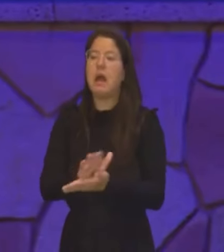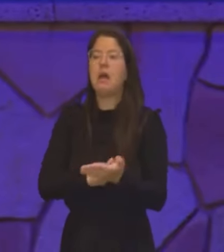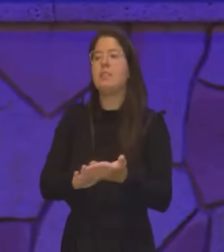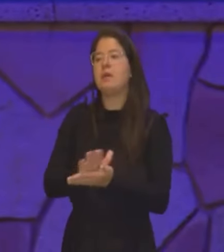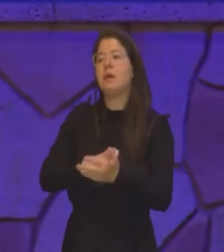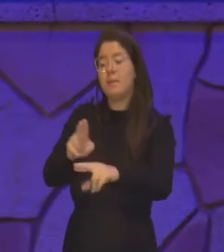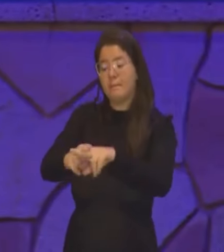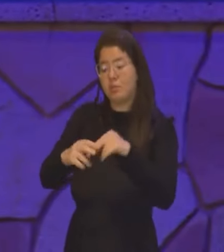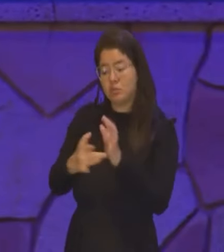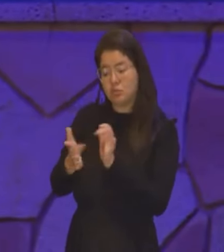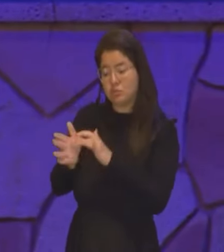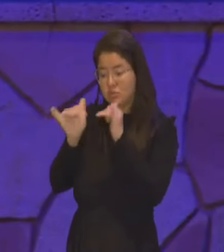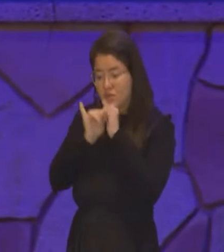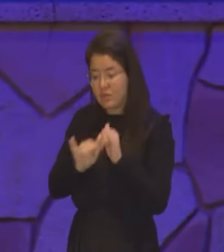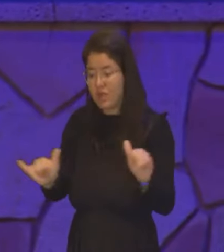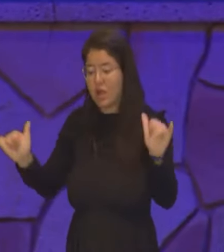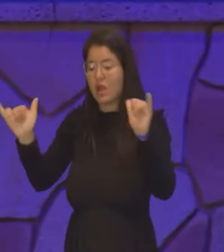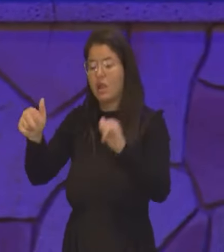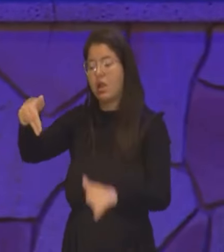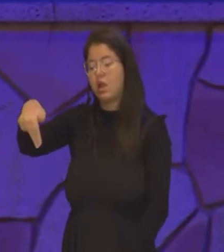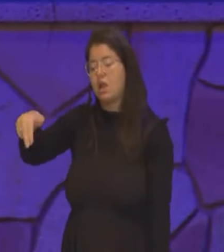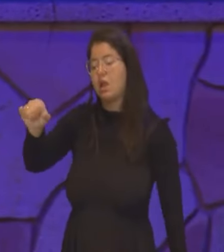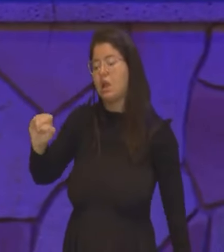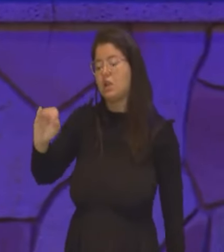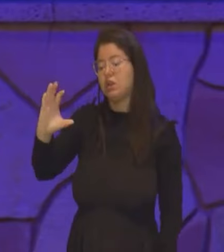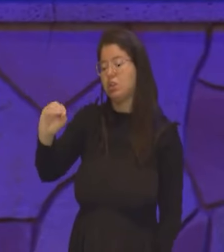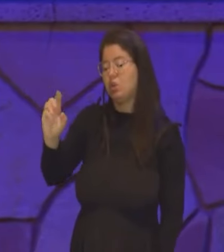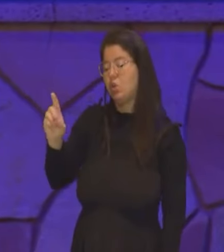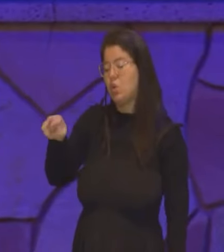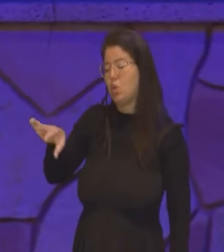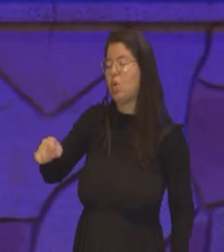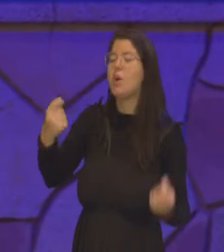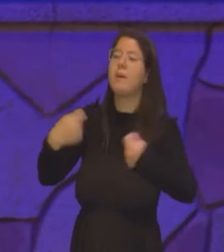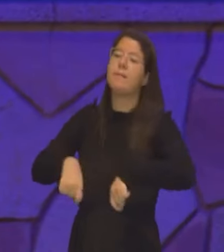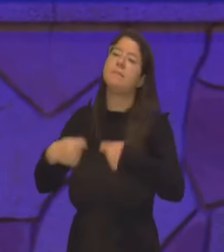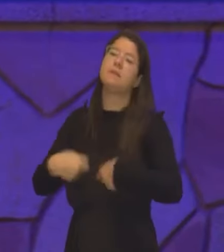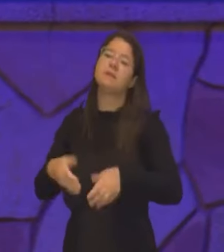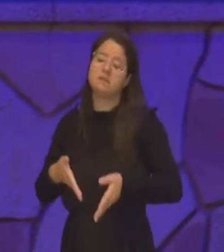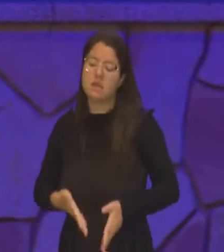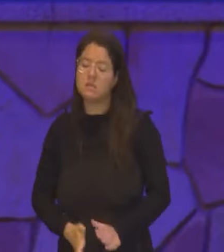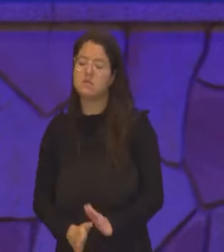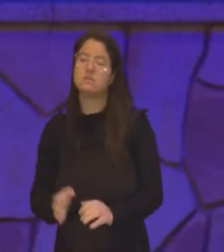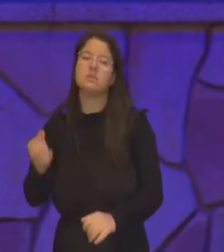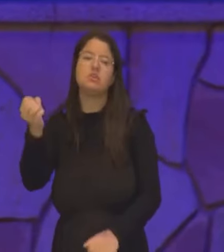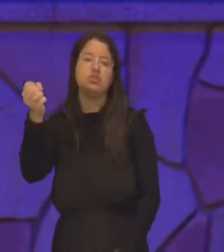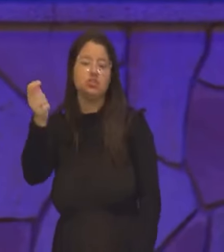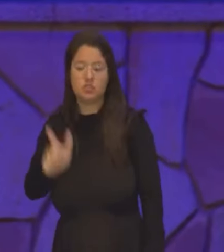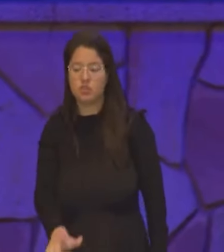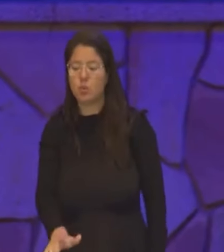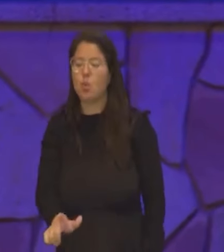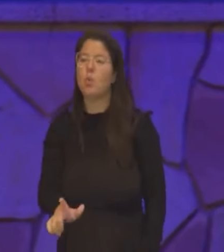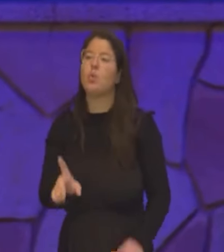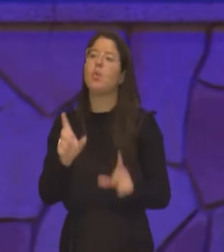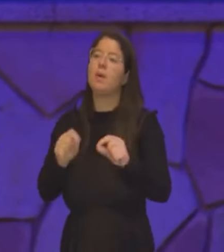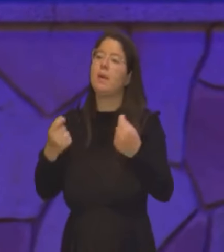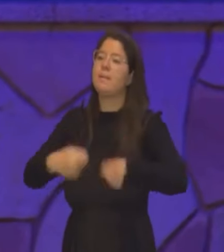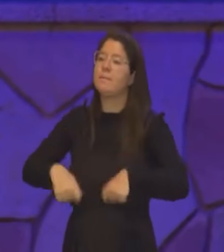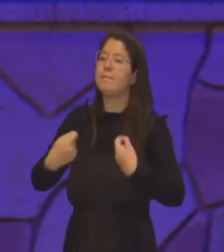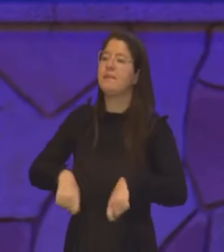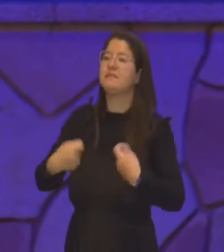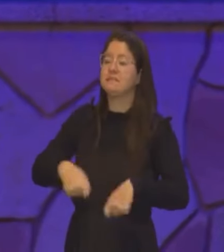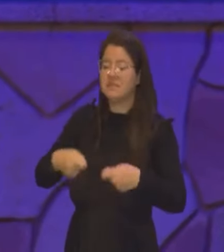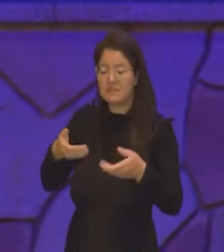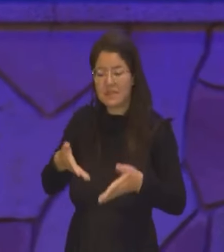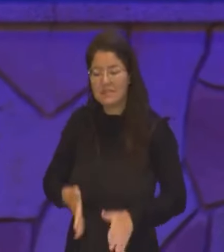que Jesus disse a Nicodemos: é preciso nascer novamente. Ele estava dizendo: Nicodemos, é preciso nascer